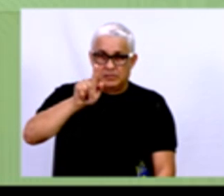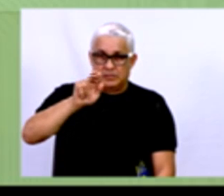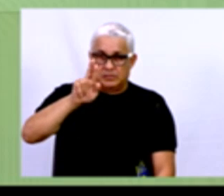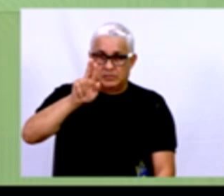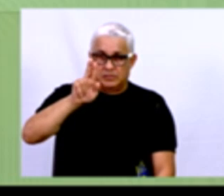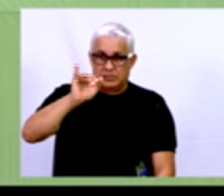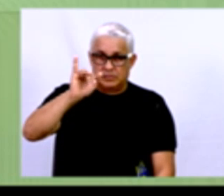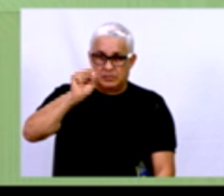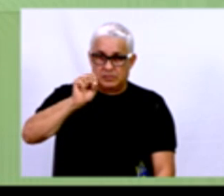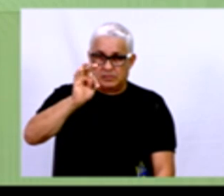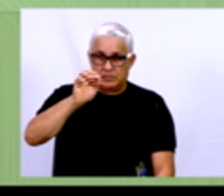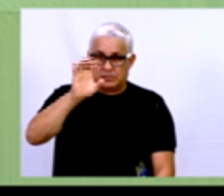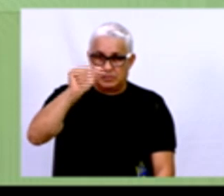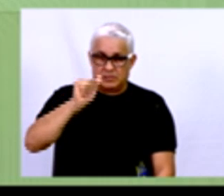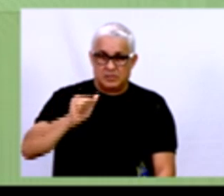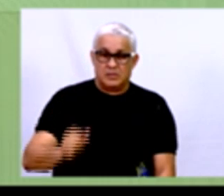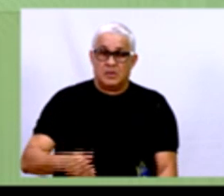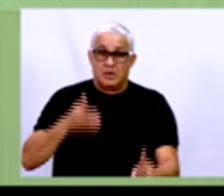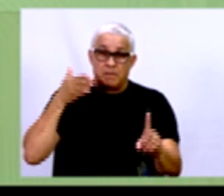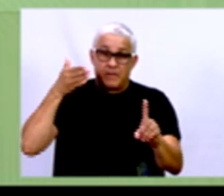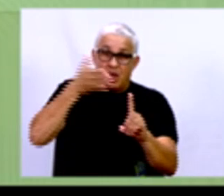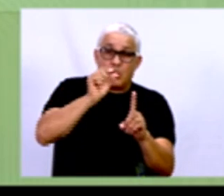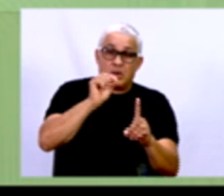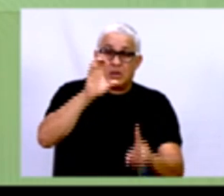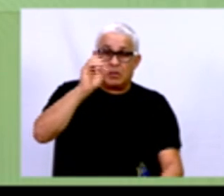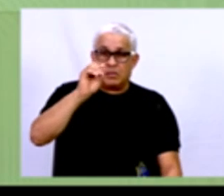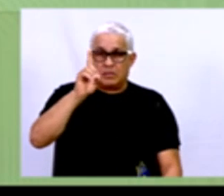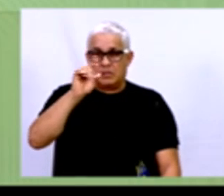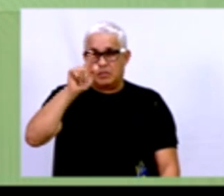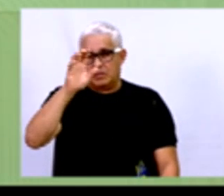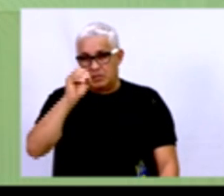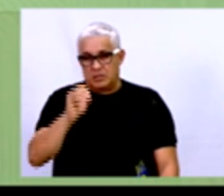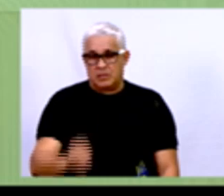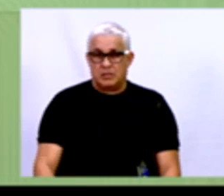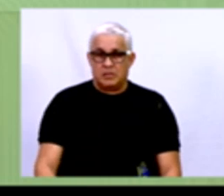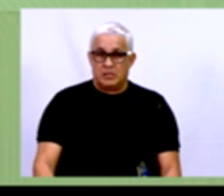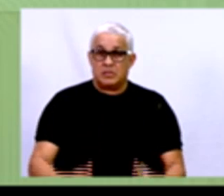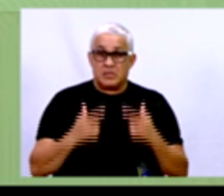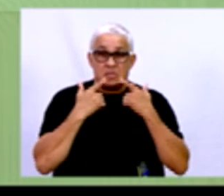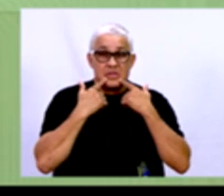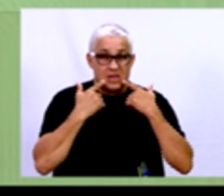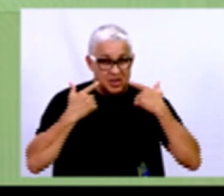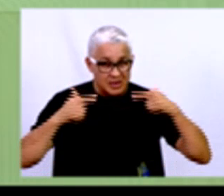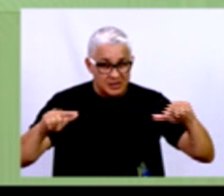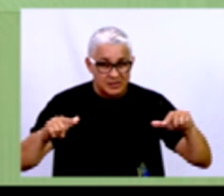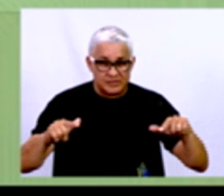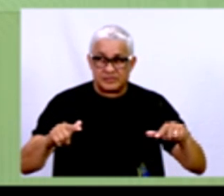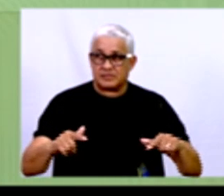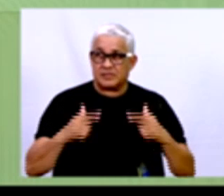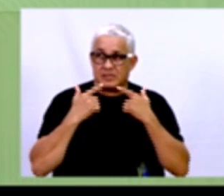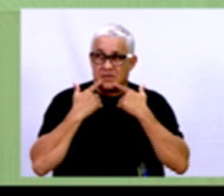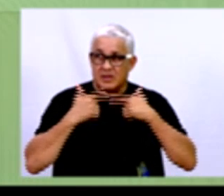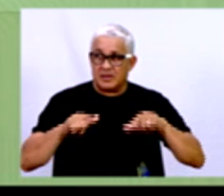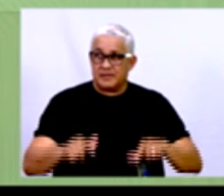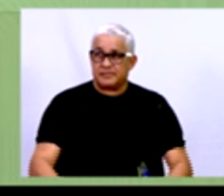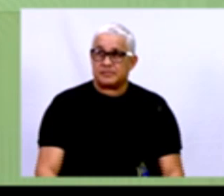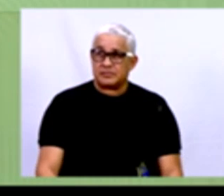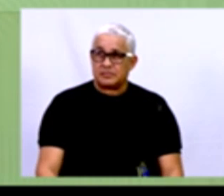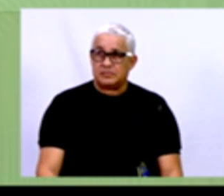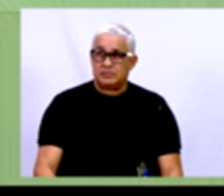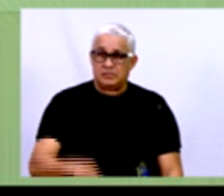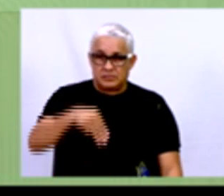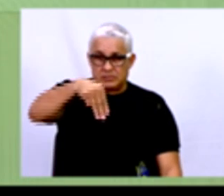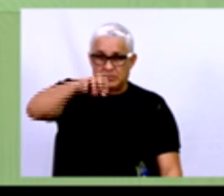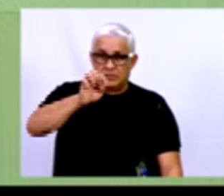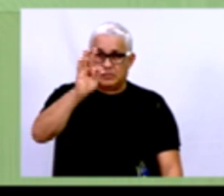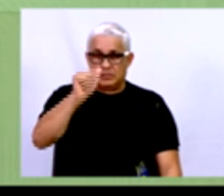metalinguística, que é a que prioriza o código, ou seja, a linguagem, né? E aí, meta, porque